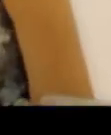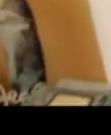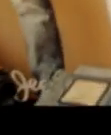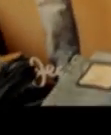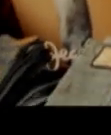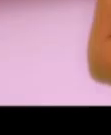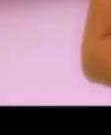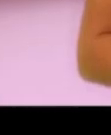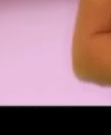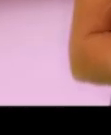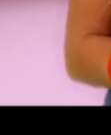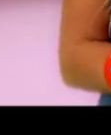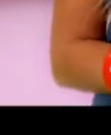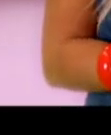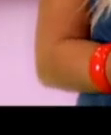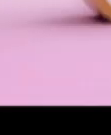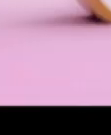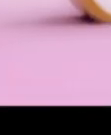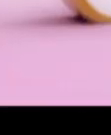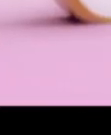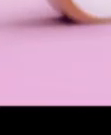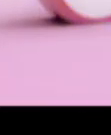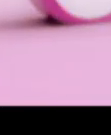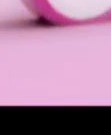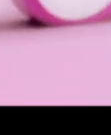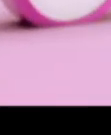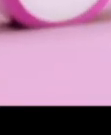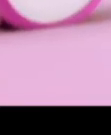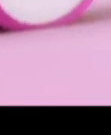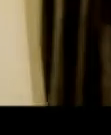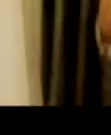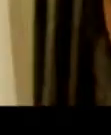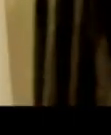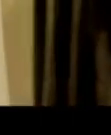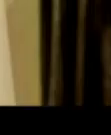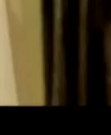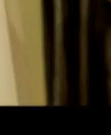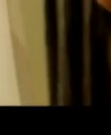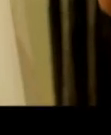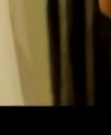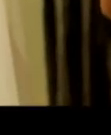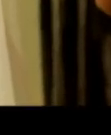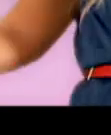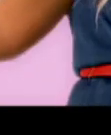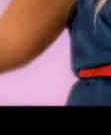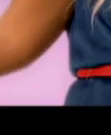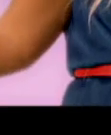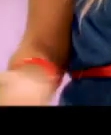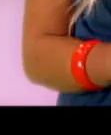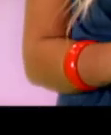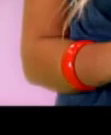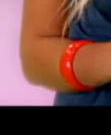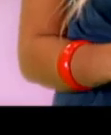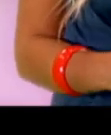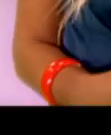disposta. No meu trabalho toda a gente me chama de raio de sol. É claro que como em qualquer outro trabalho há dias mais nublados e com trovões, mas eu estou cá para aquecer e iluminar a gente que